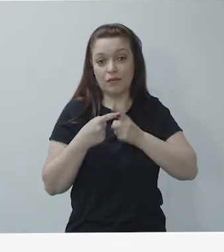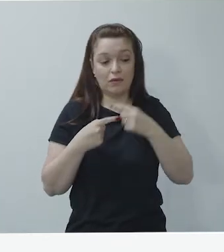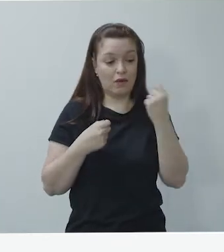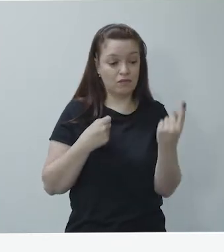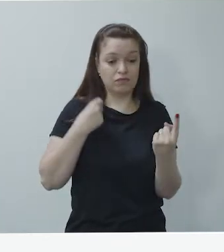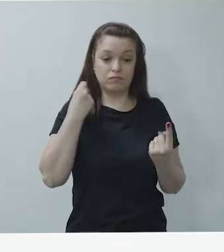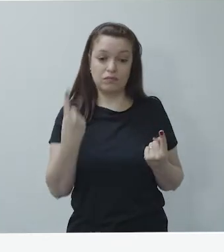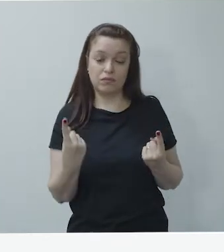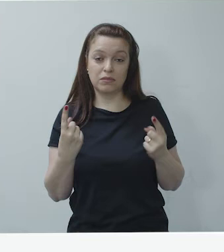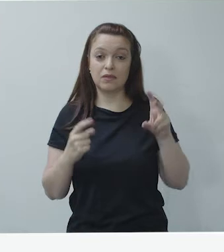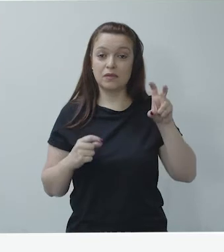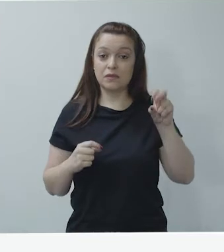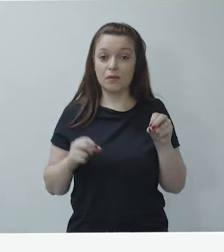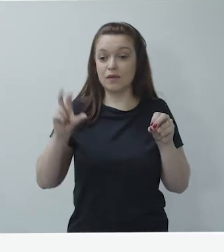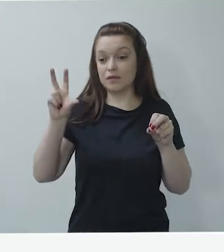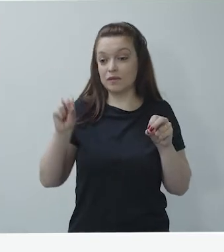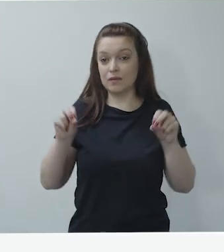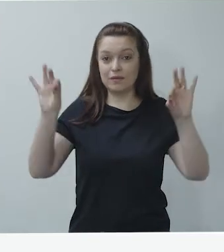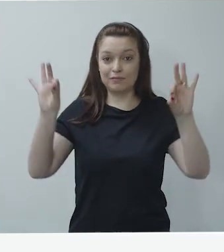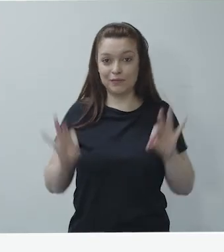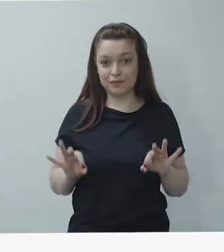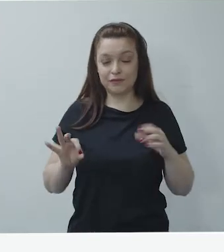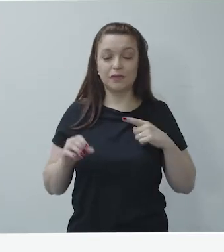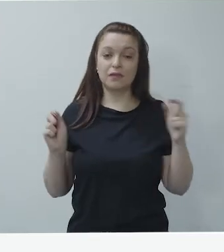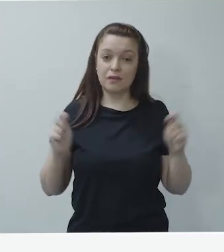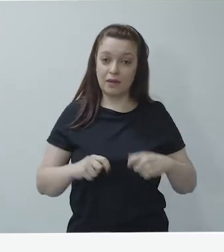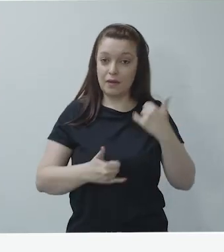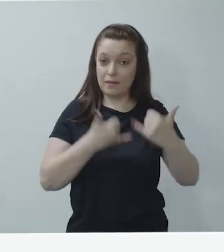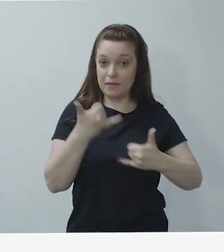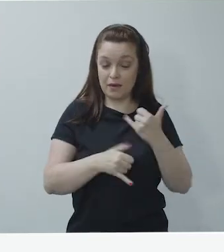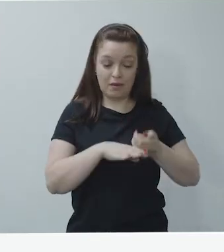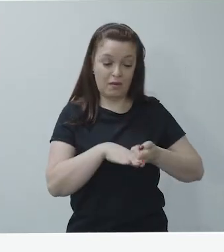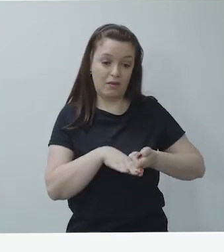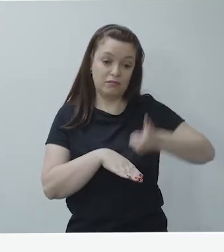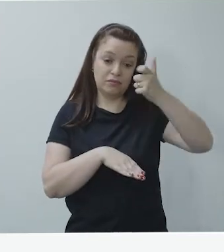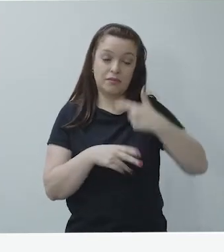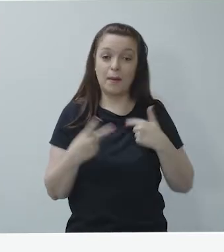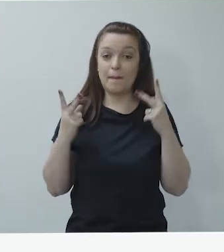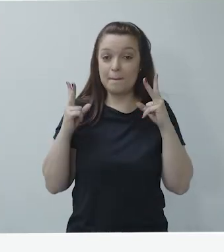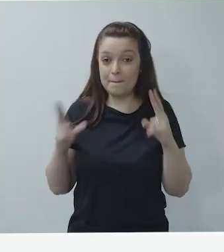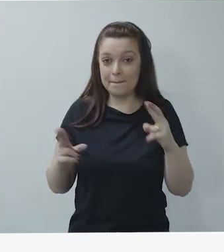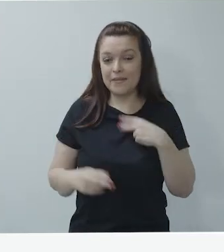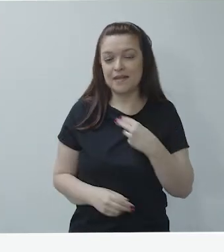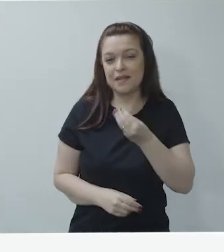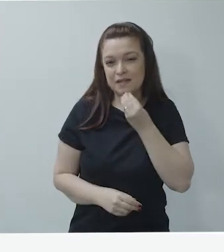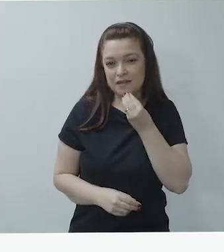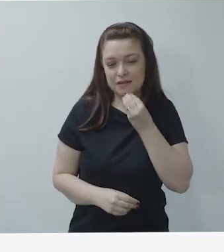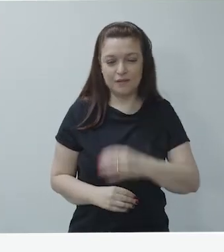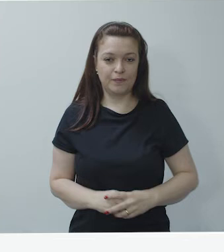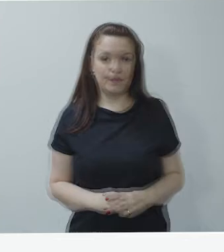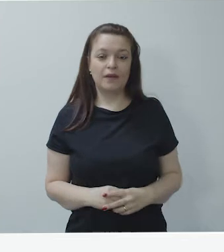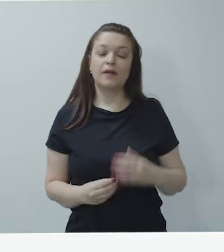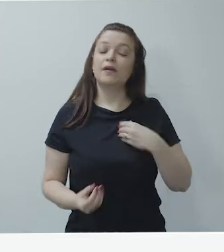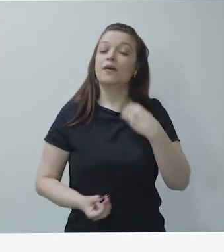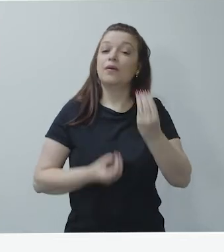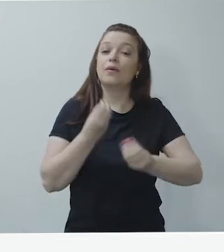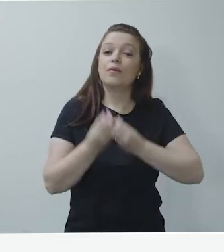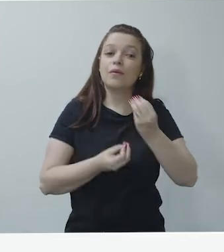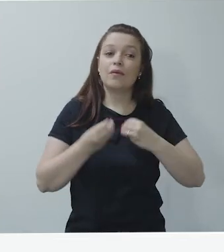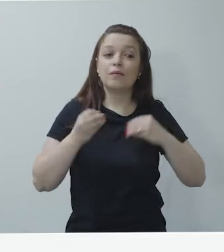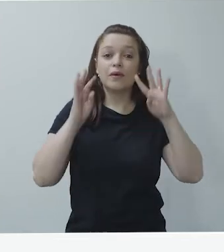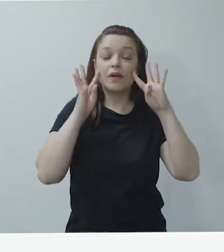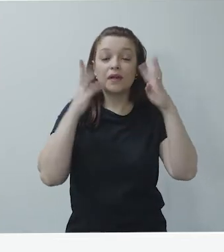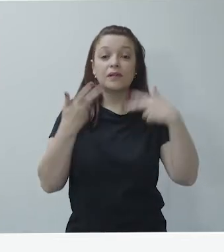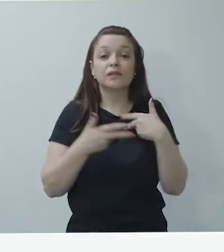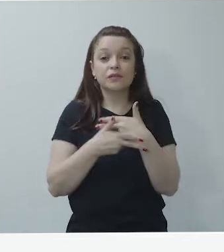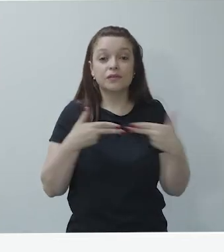né? 50% de cada opção na brincadeira do cara ou coroa. E para a gente resolver isso, como que